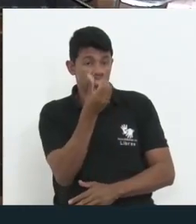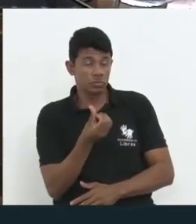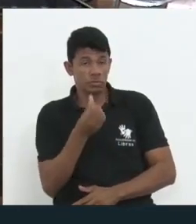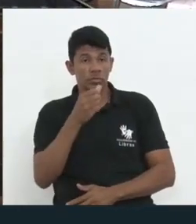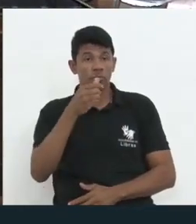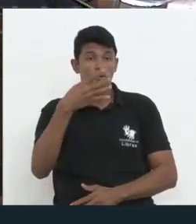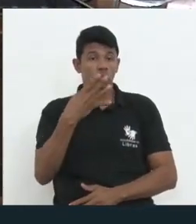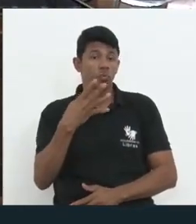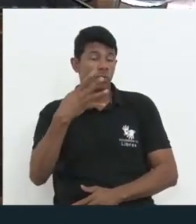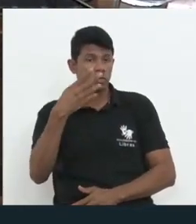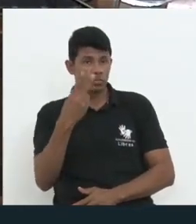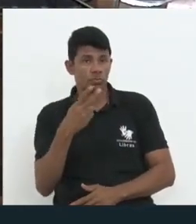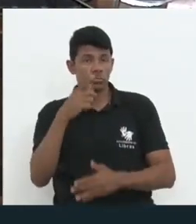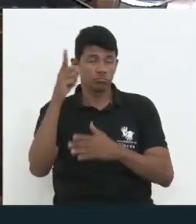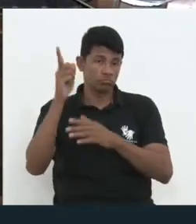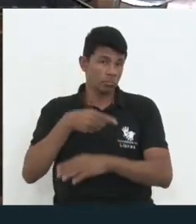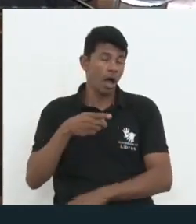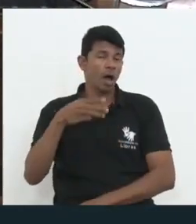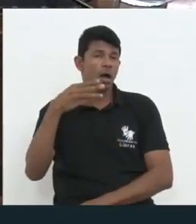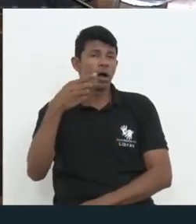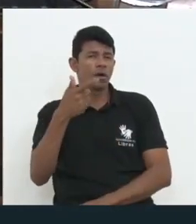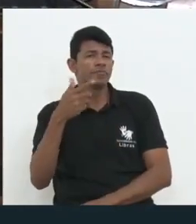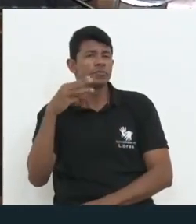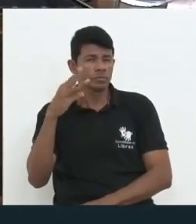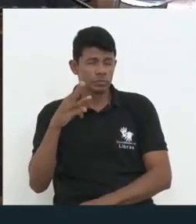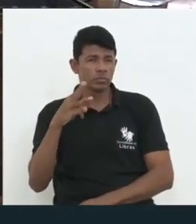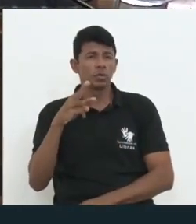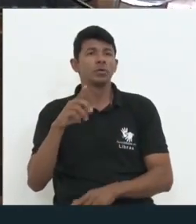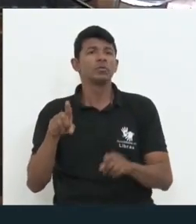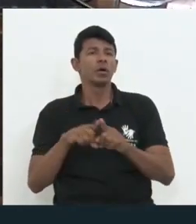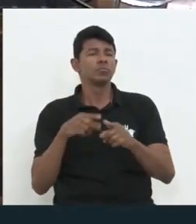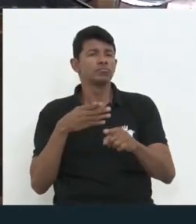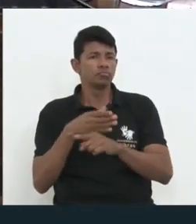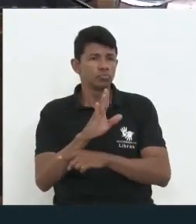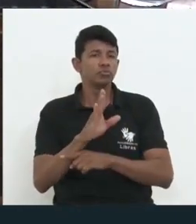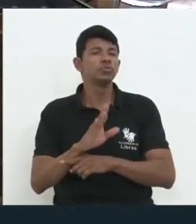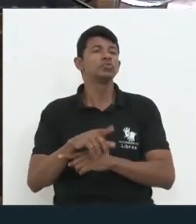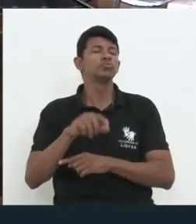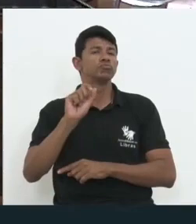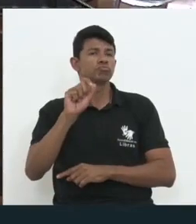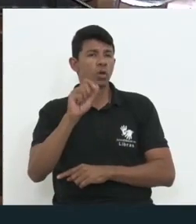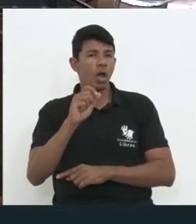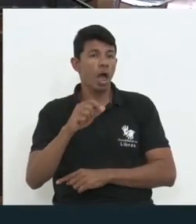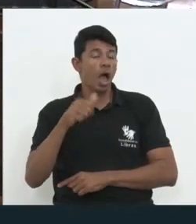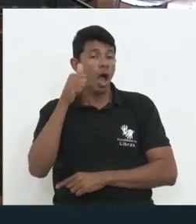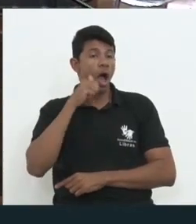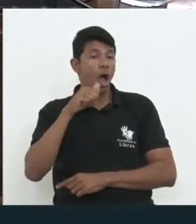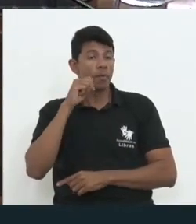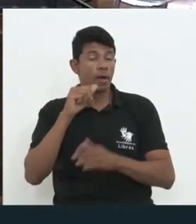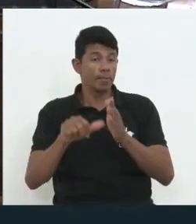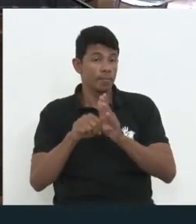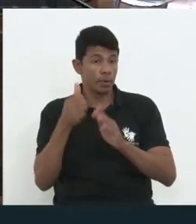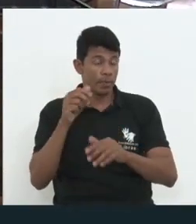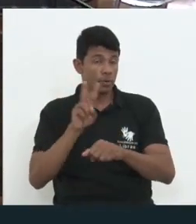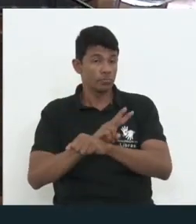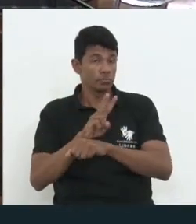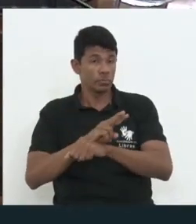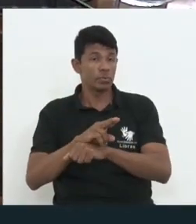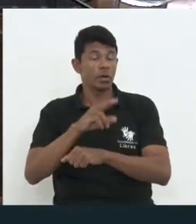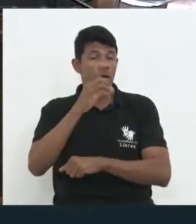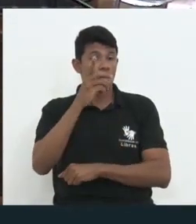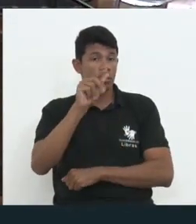1642/23. Concessão de título honorífico de cidadã guarulhense à ilustríssima senhora primeira inspetora Darcy